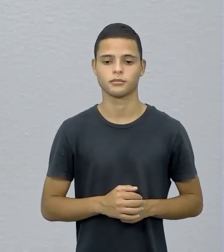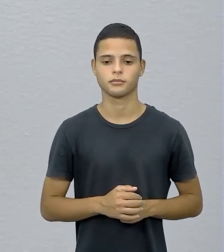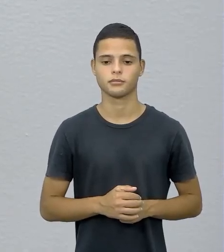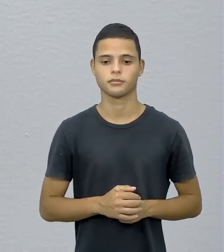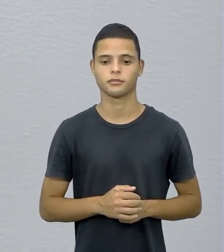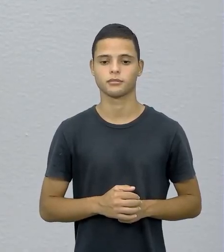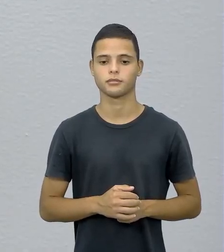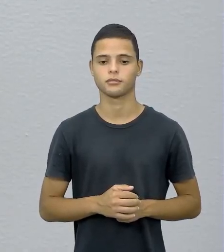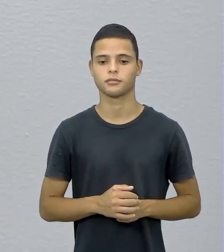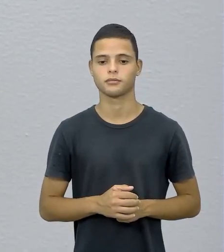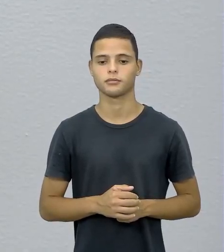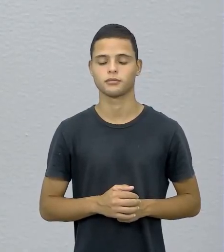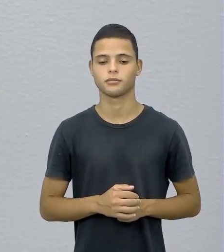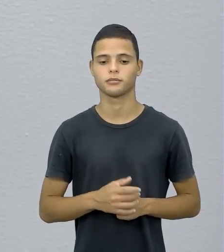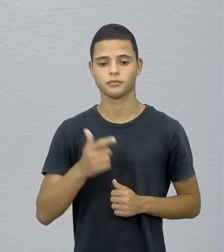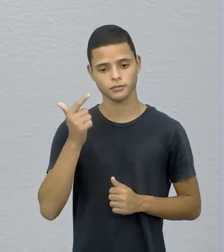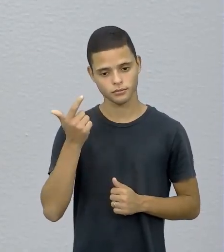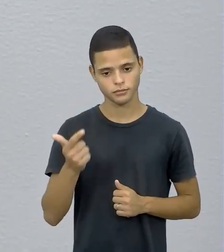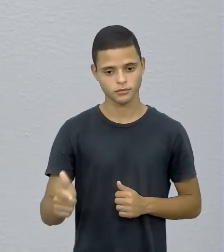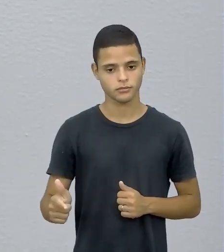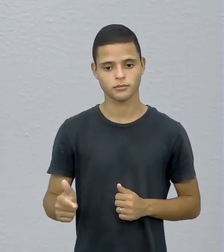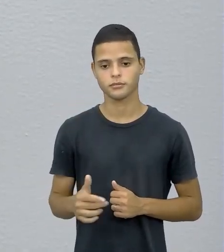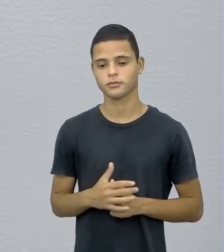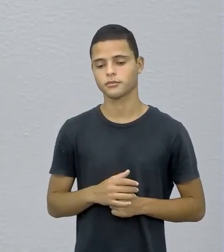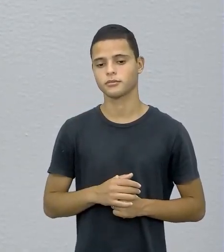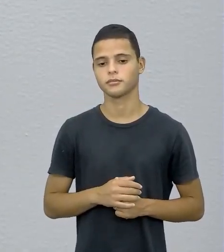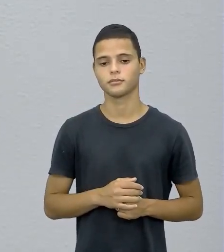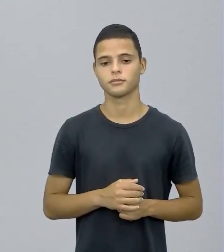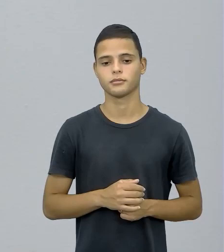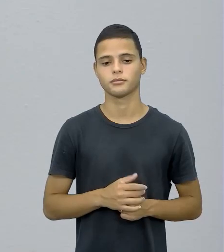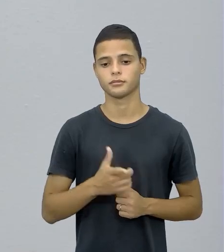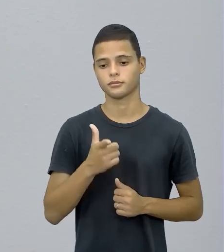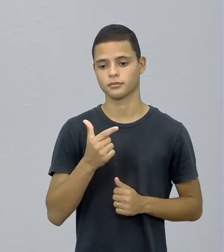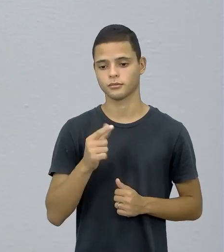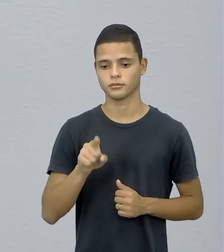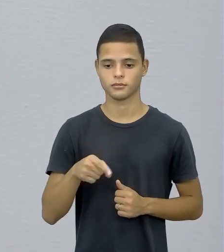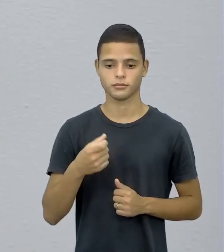que ficar certinho aqui. Já. 12 e 18.